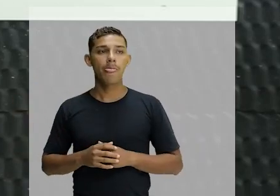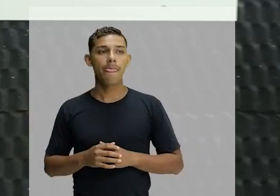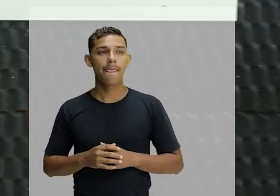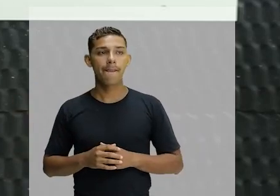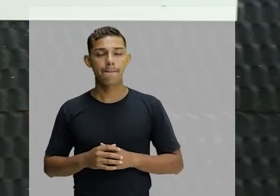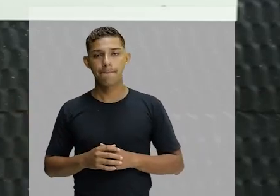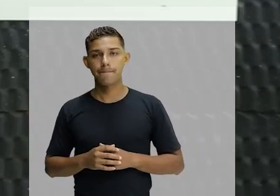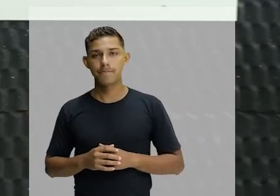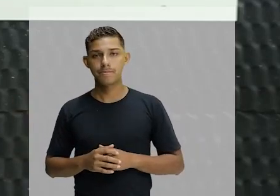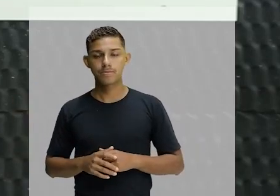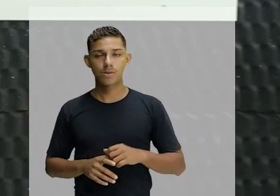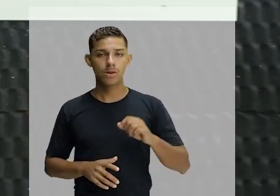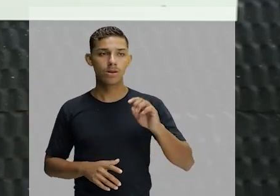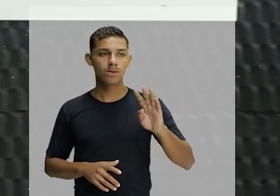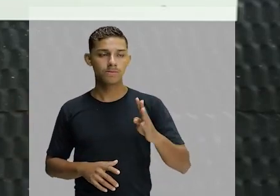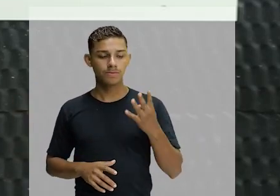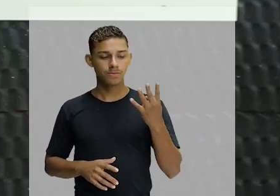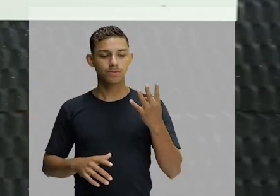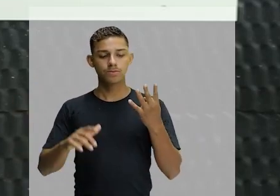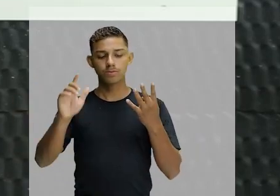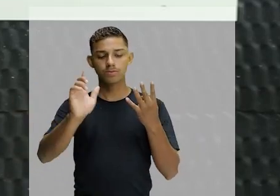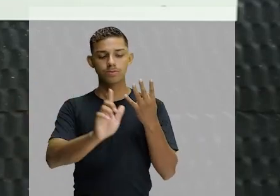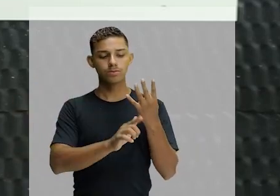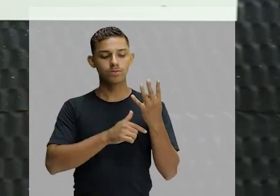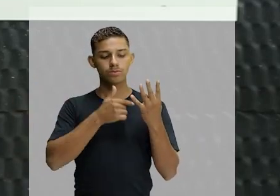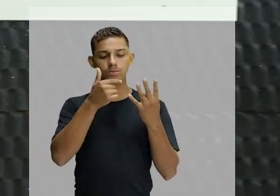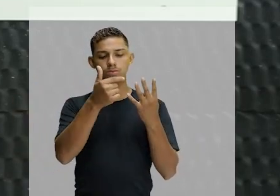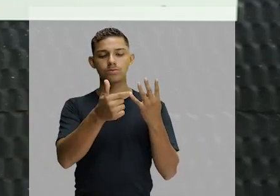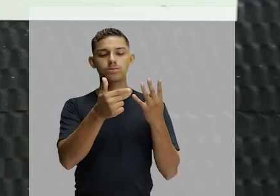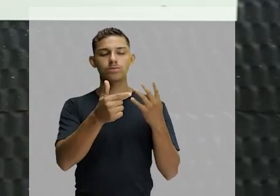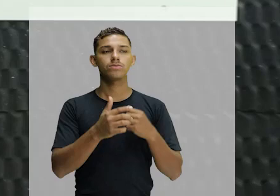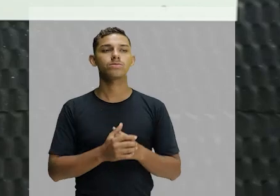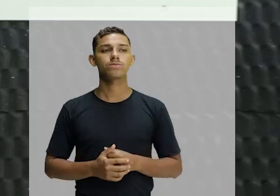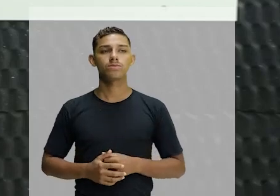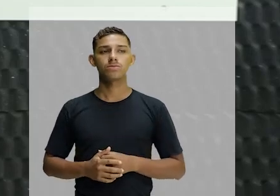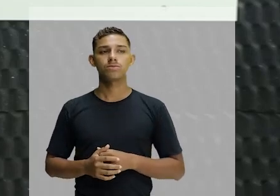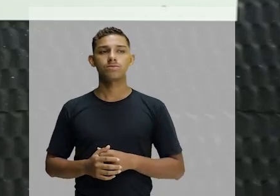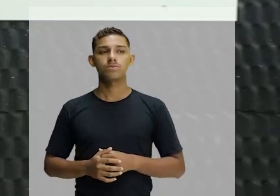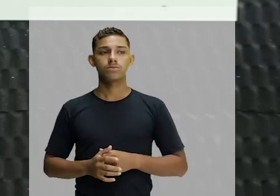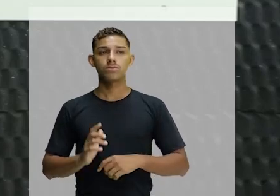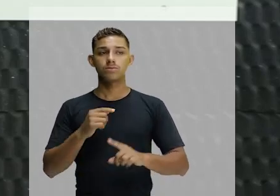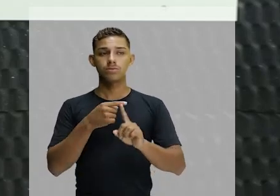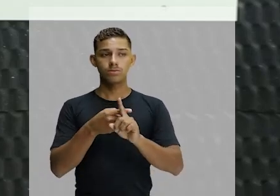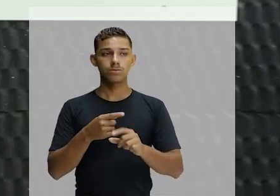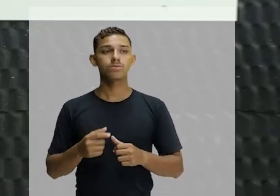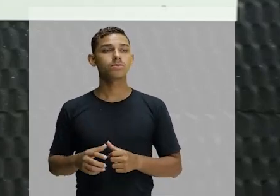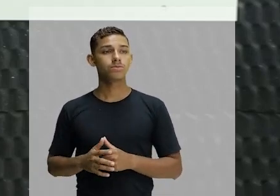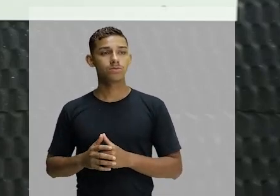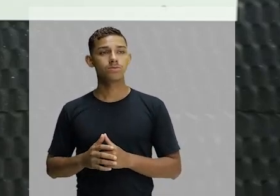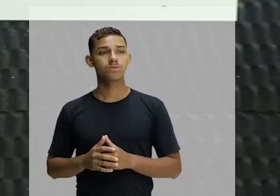quadrado, mais o menos 3 ao quadrado.